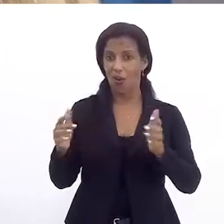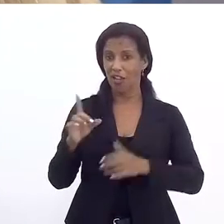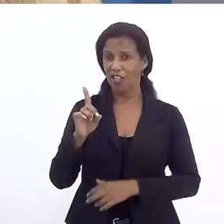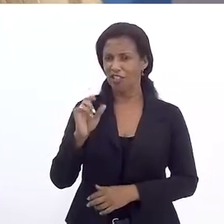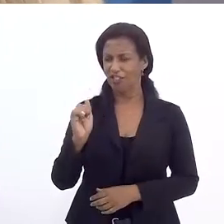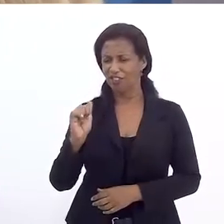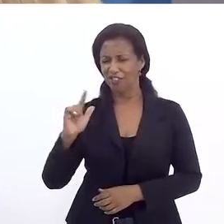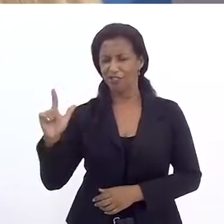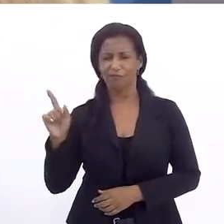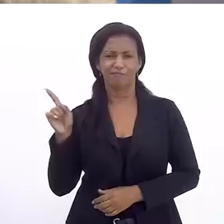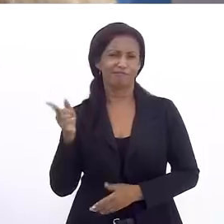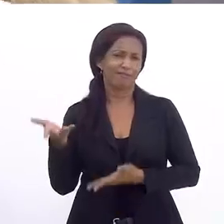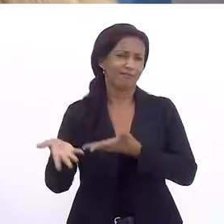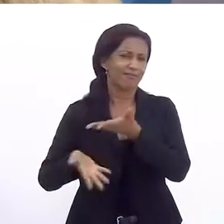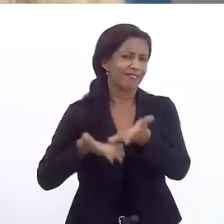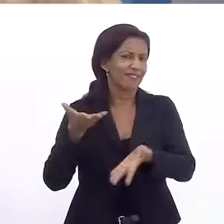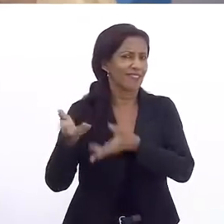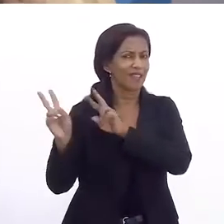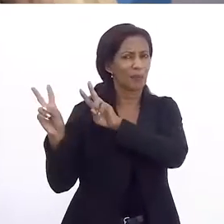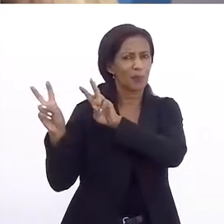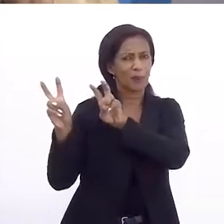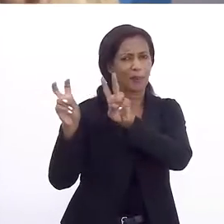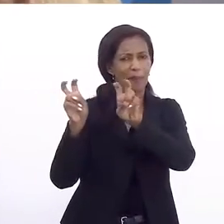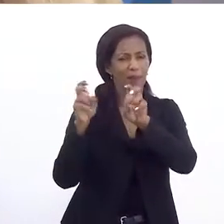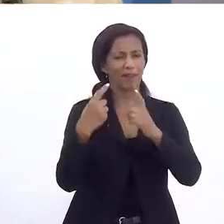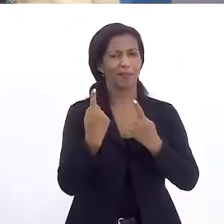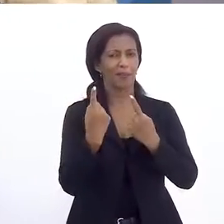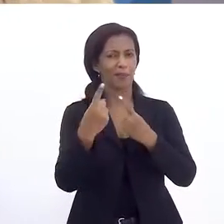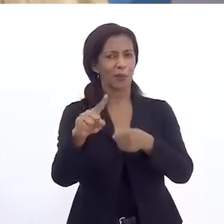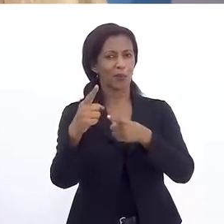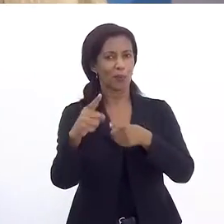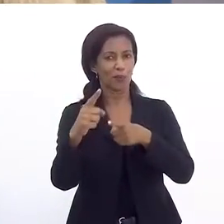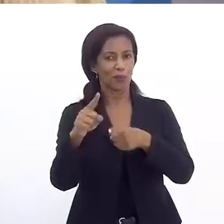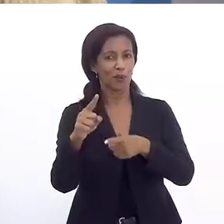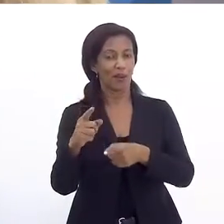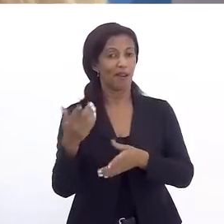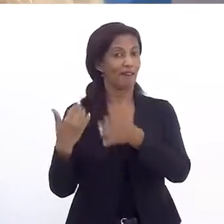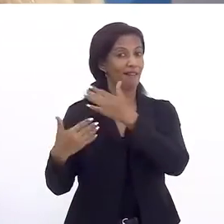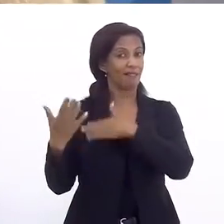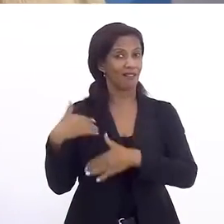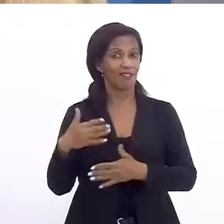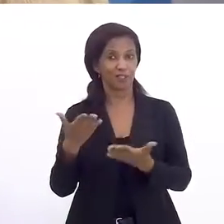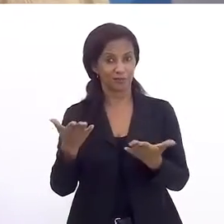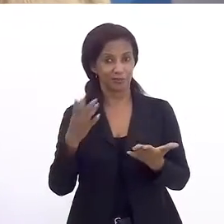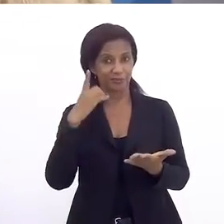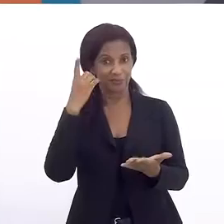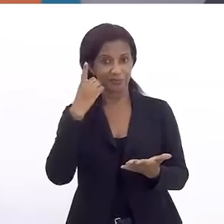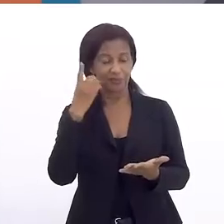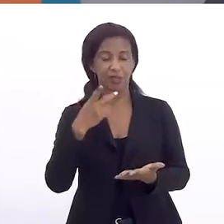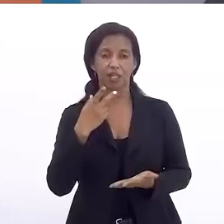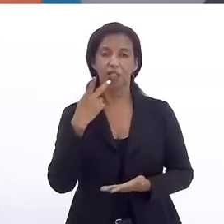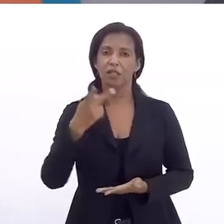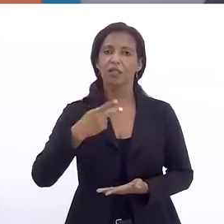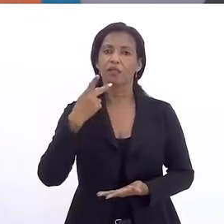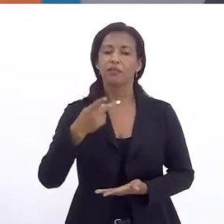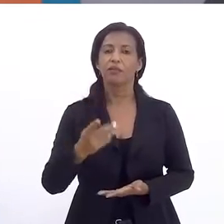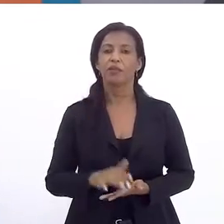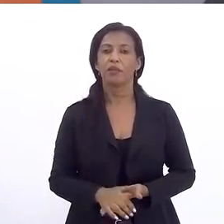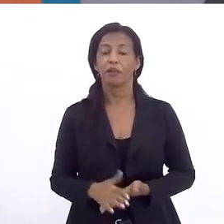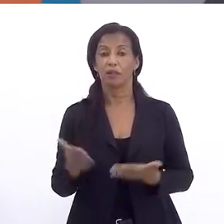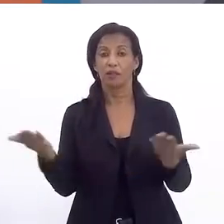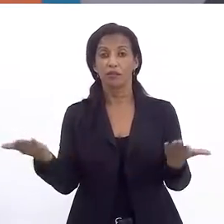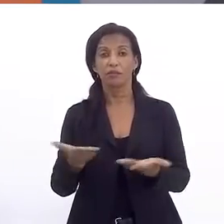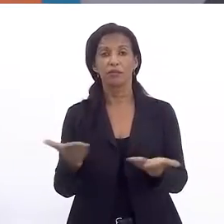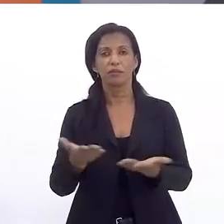causa do DIL, mas ela que trata de tantos assuntos, eu deixei essa provocação na nossa ida para o nosso intervalo, não é, deputada? A gente estava